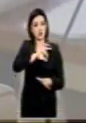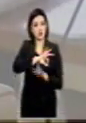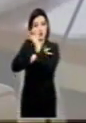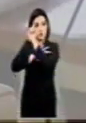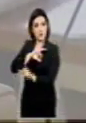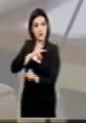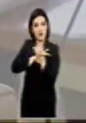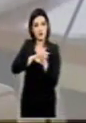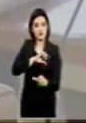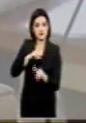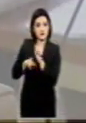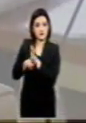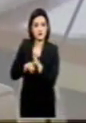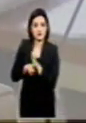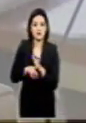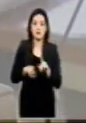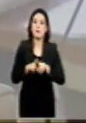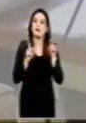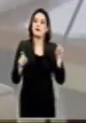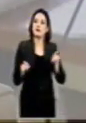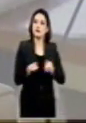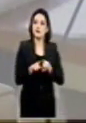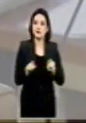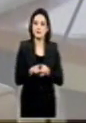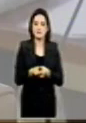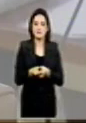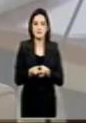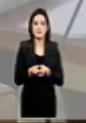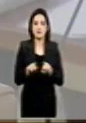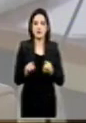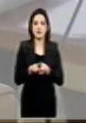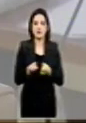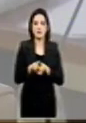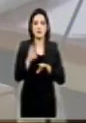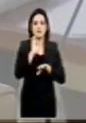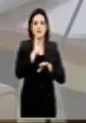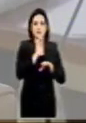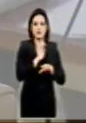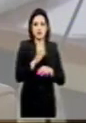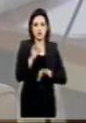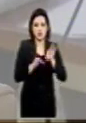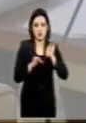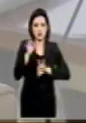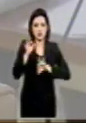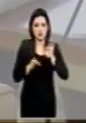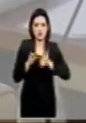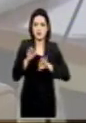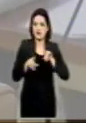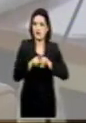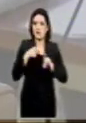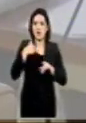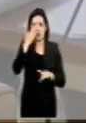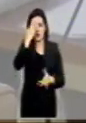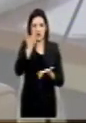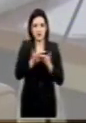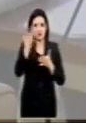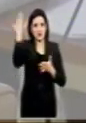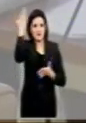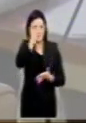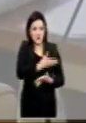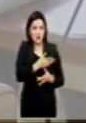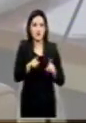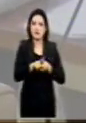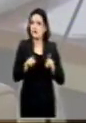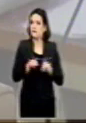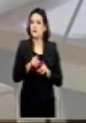também sujeita ao prévio crivo do Estado do juiz e entendo que essa prova também é ilícita em